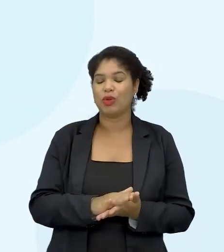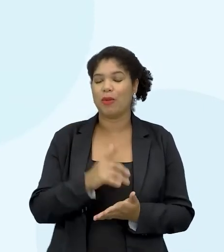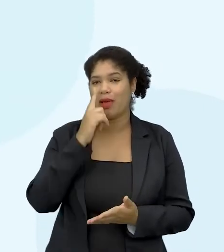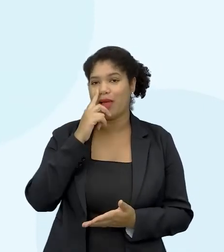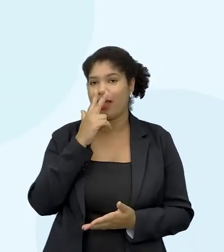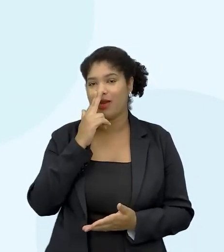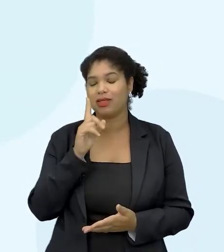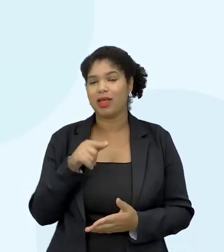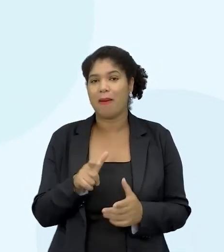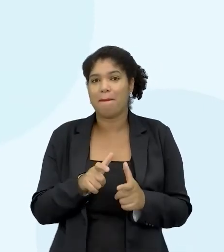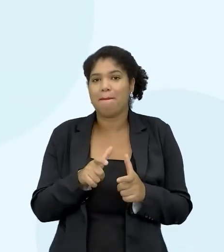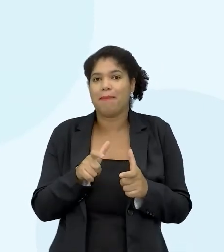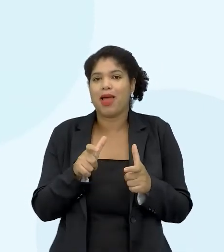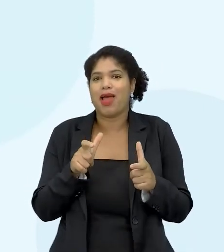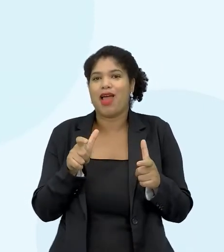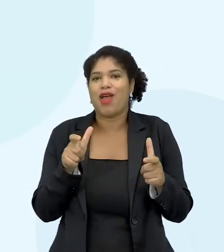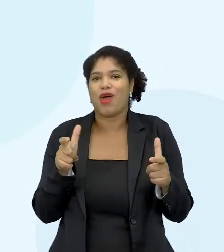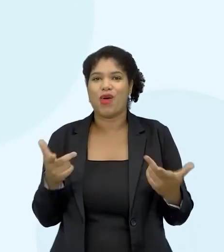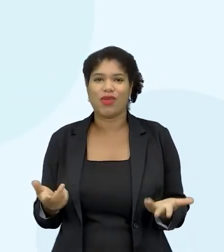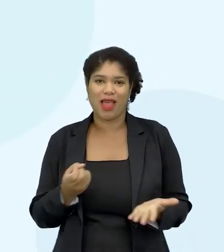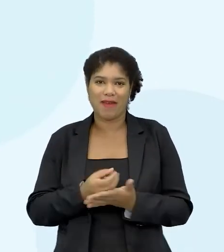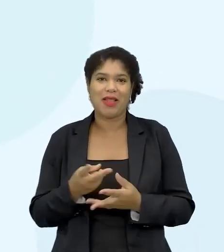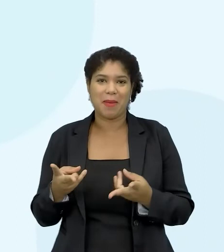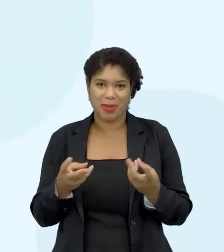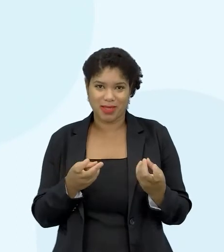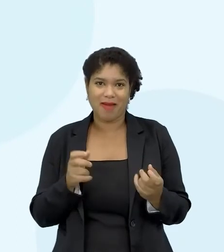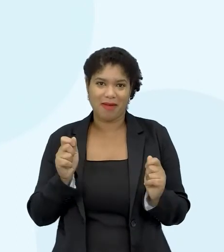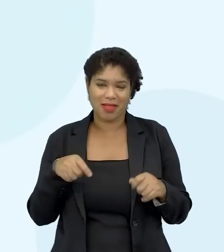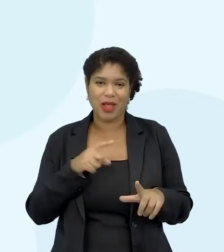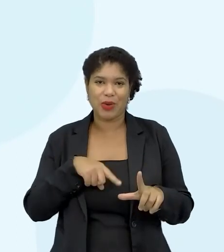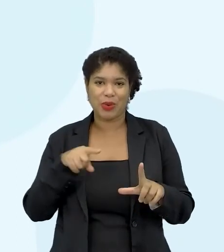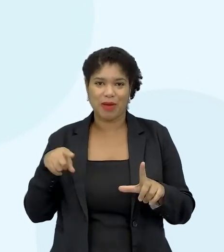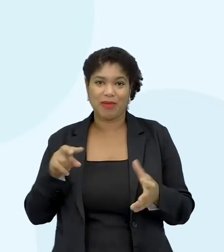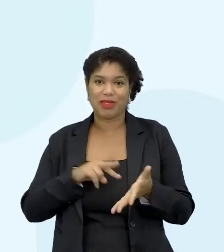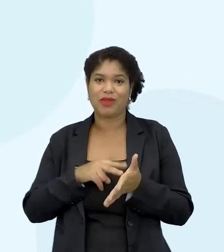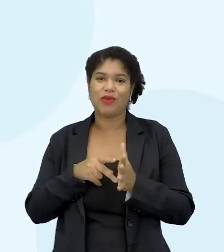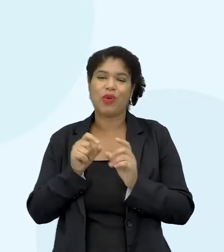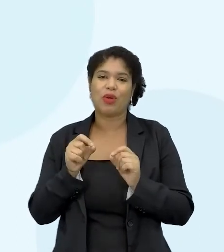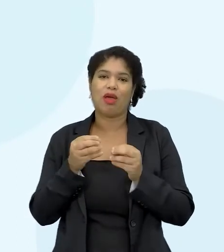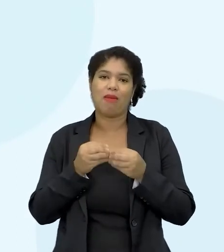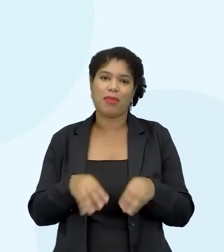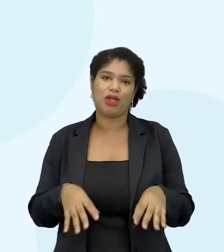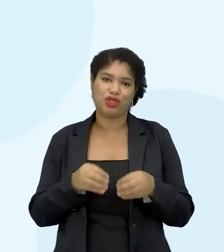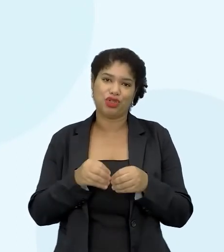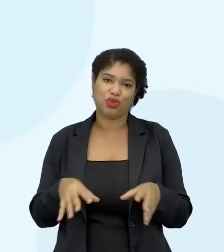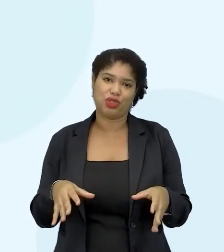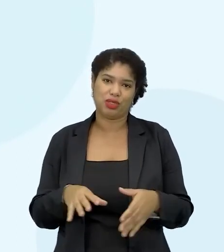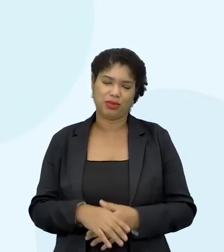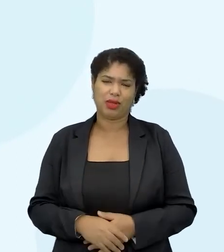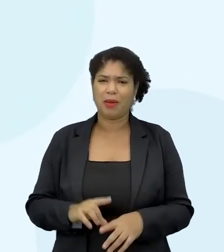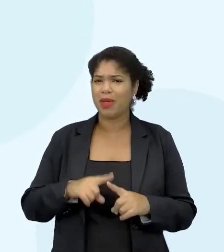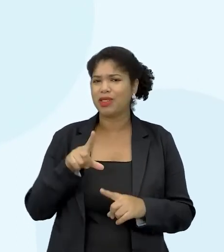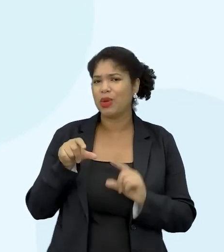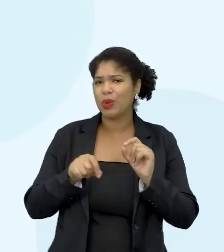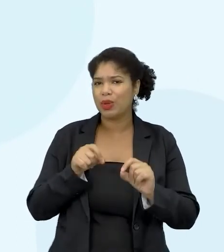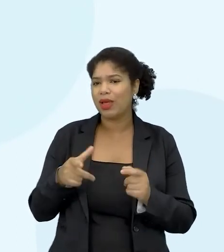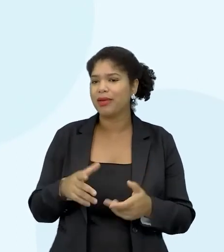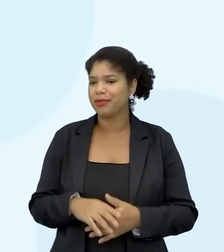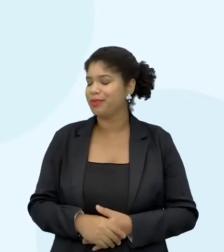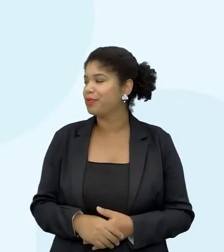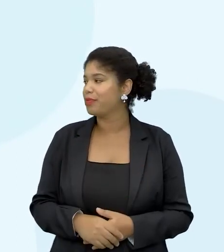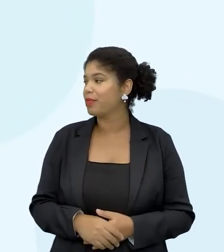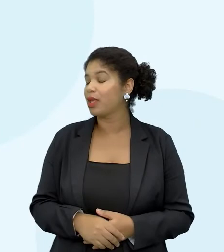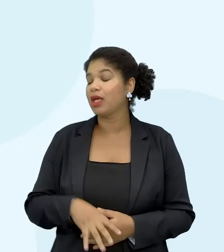maior que a venda. Isso a gente vê no gráfico, tá? Isso significa prejuízo. O que é o prejuízo? É quando você